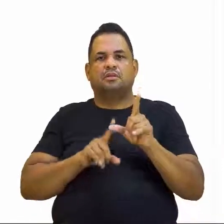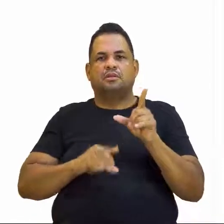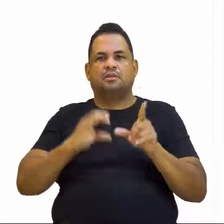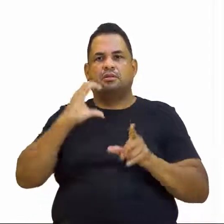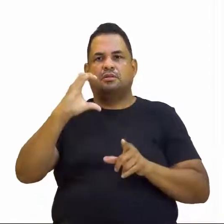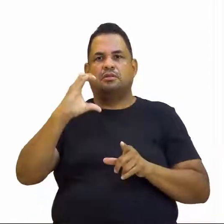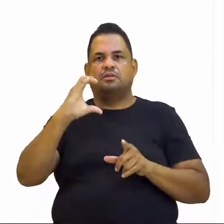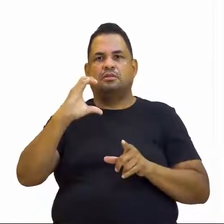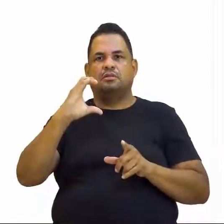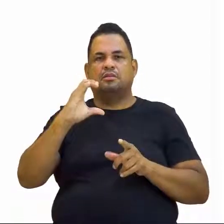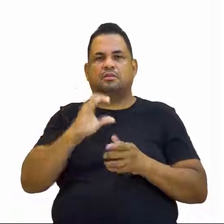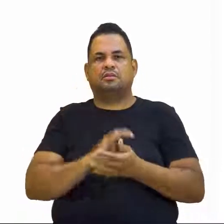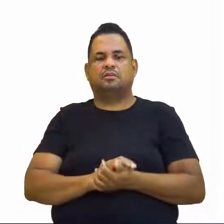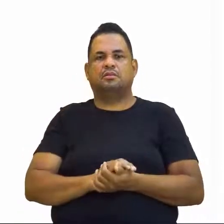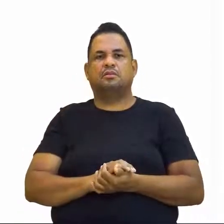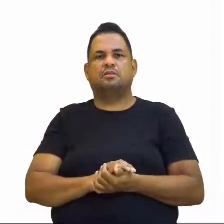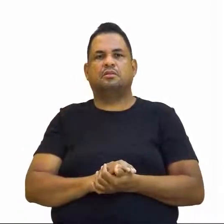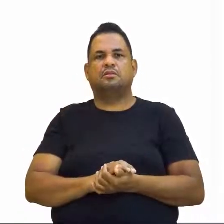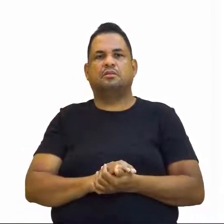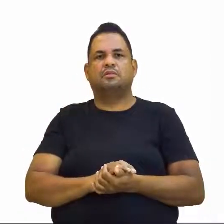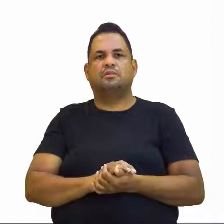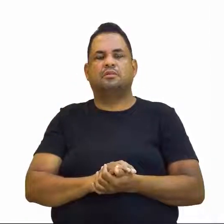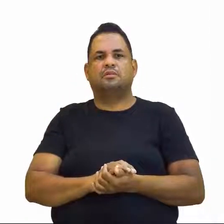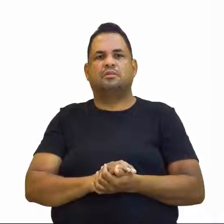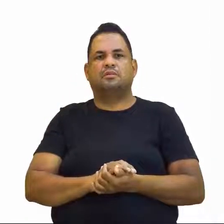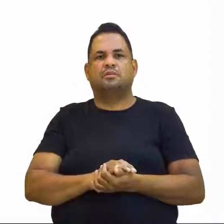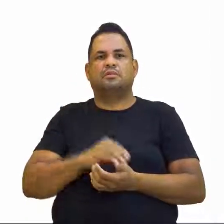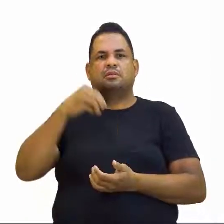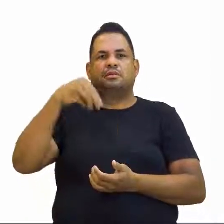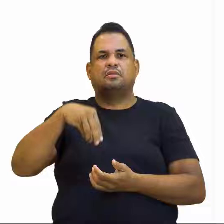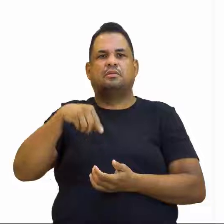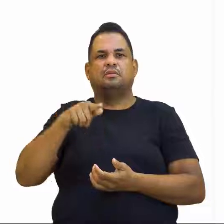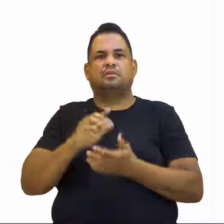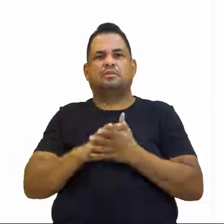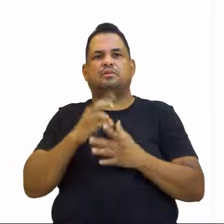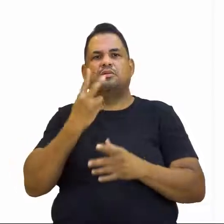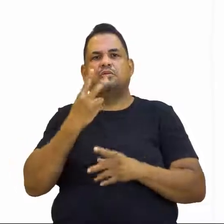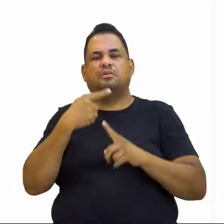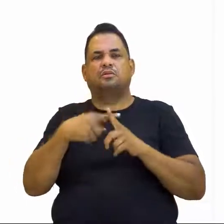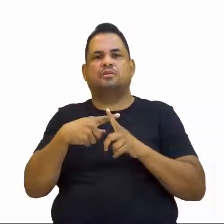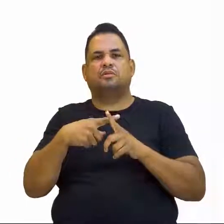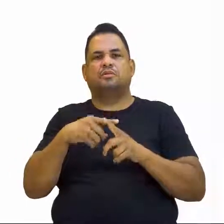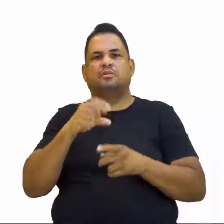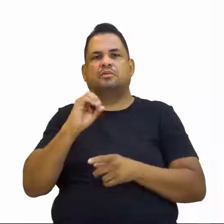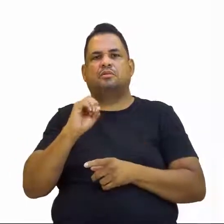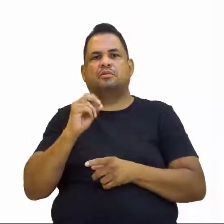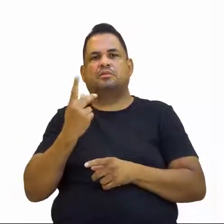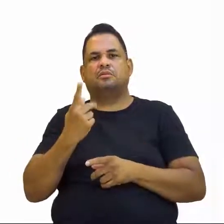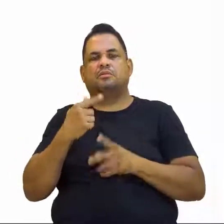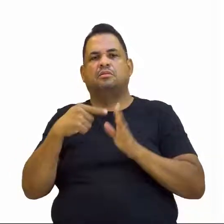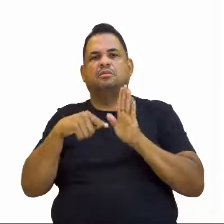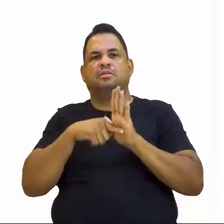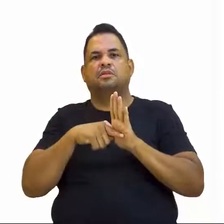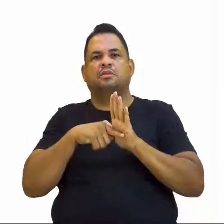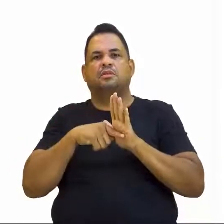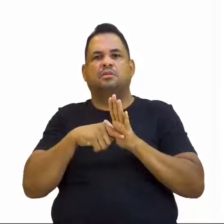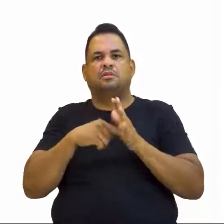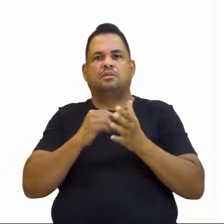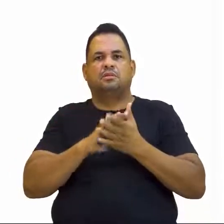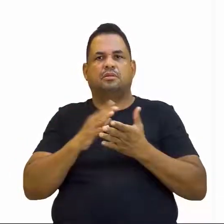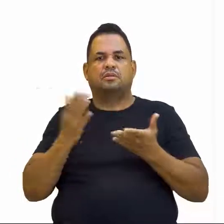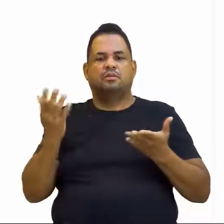C, nós temos o hidróxido de magnésio. Magnésio 2+, e a hidroxila 1-. Eles